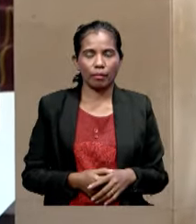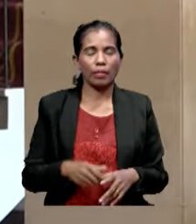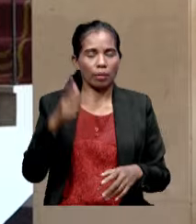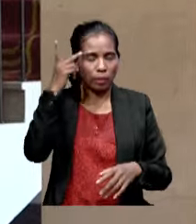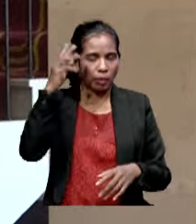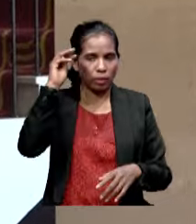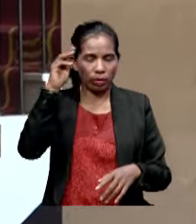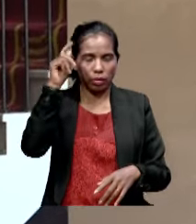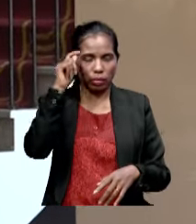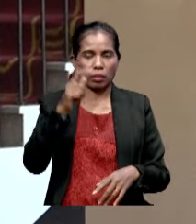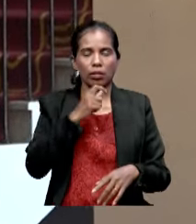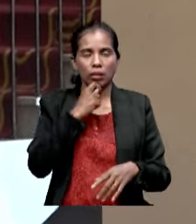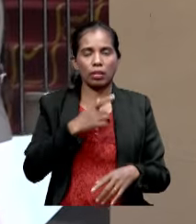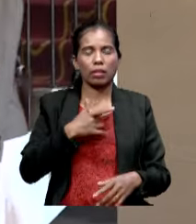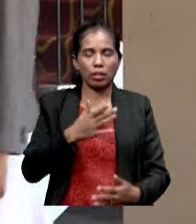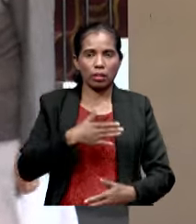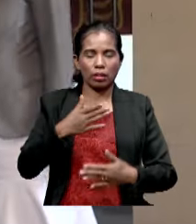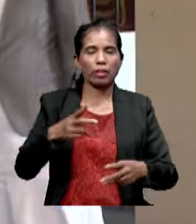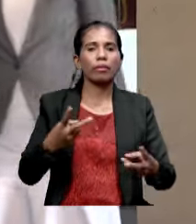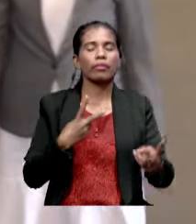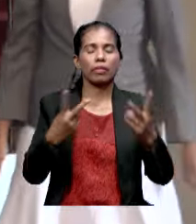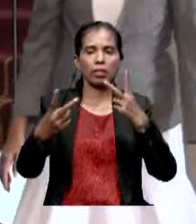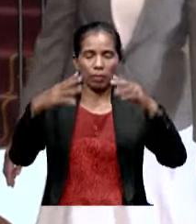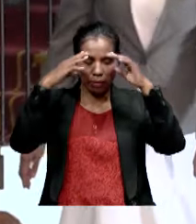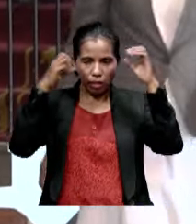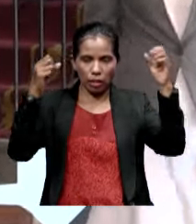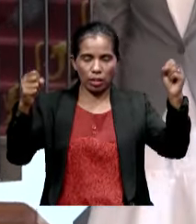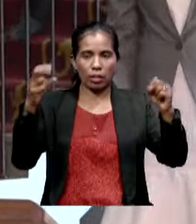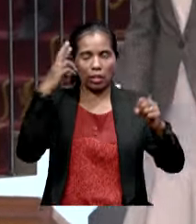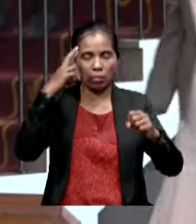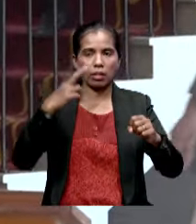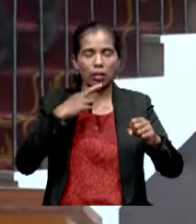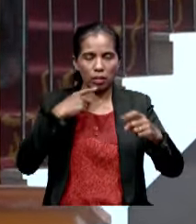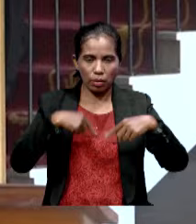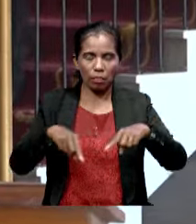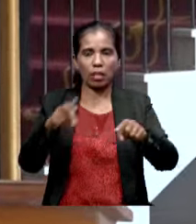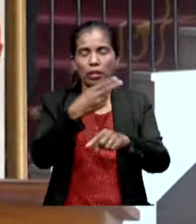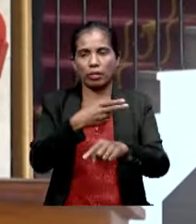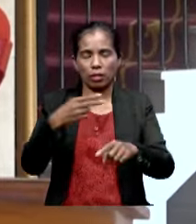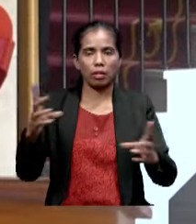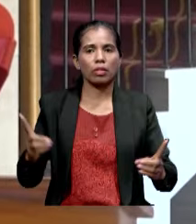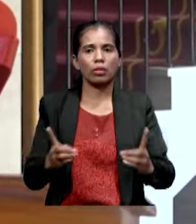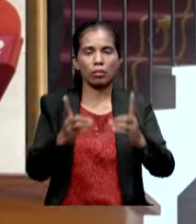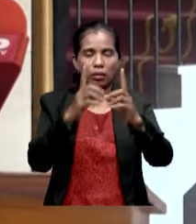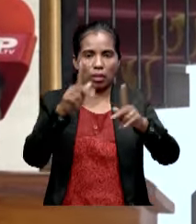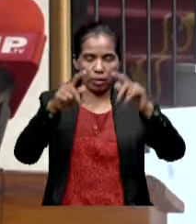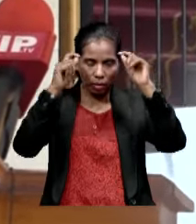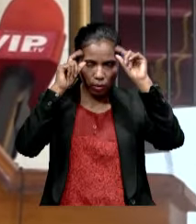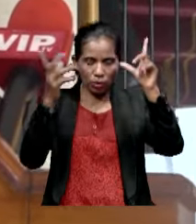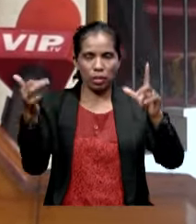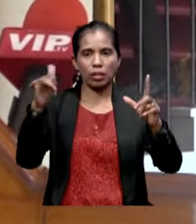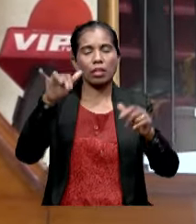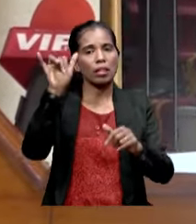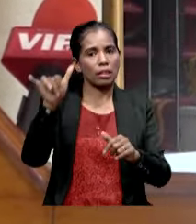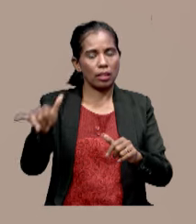Primeiro-ministro Tarumatan Ruak aprecia visita Presidente da República José Ramos Horta ba Indonésia no Asoro Malo ha Timor Ansira ne Behela